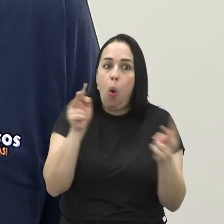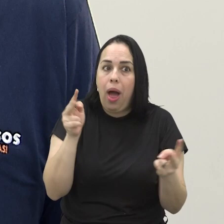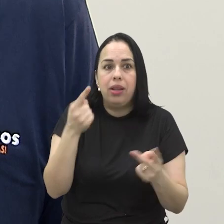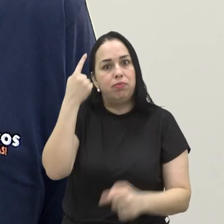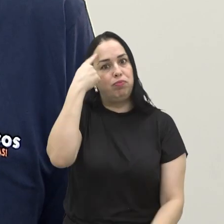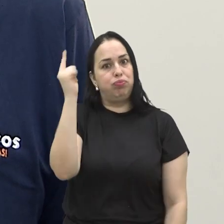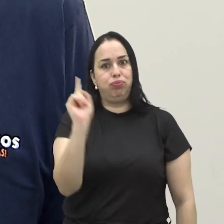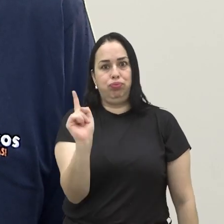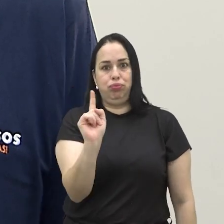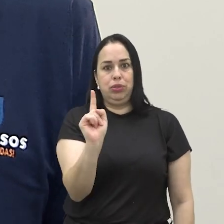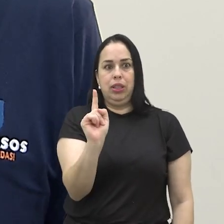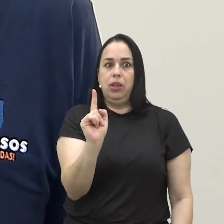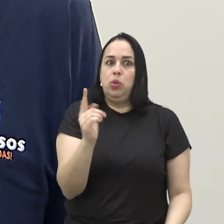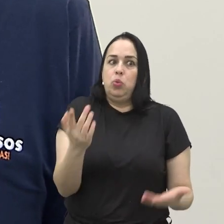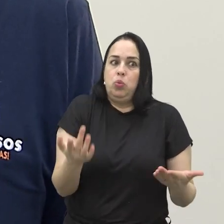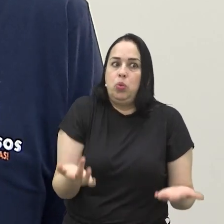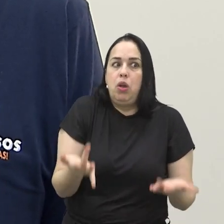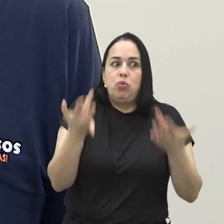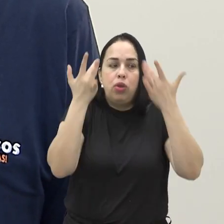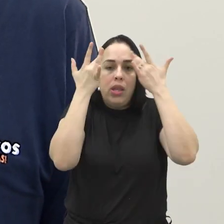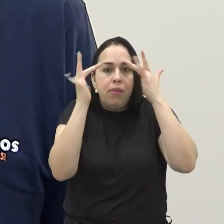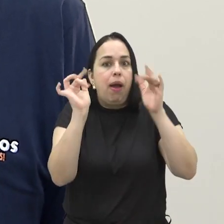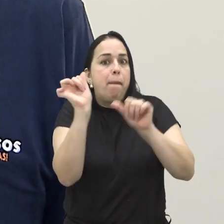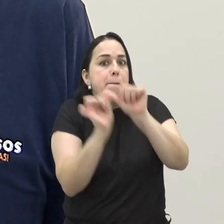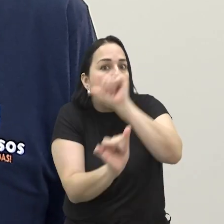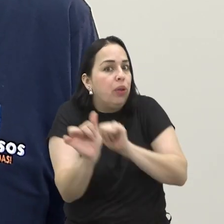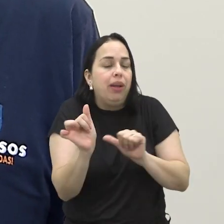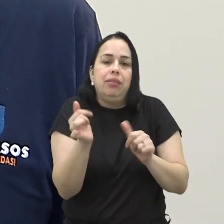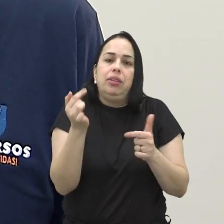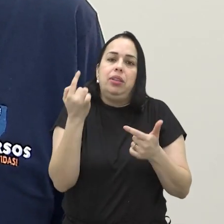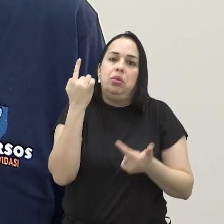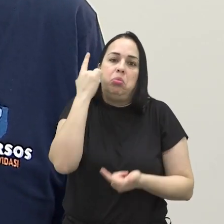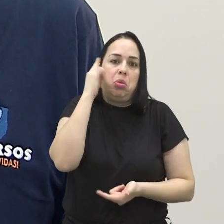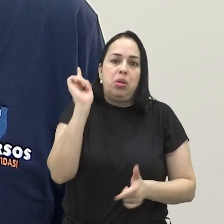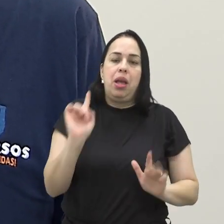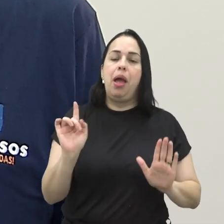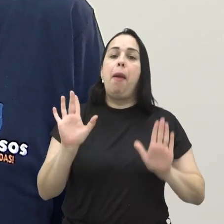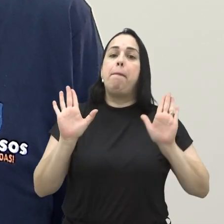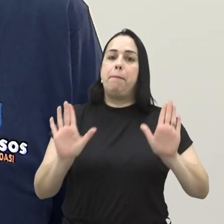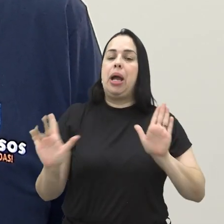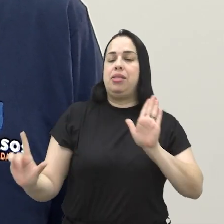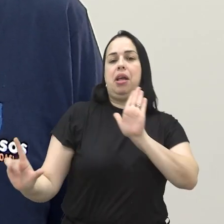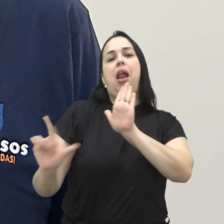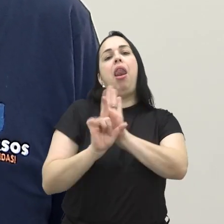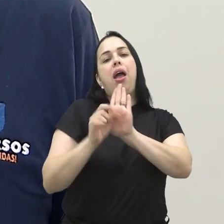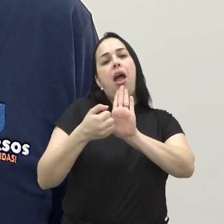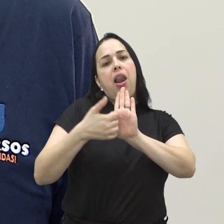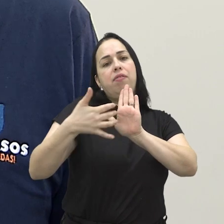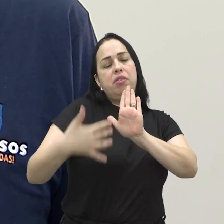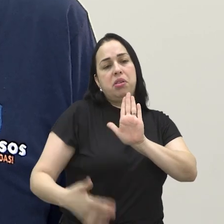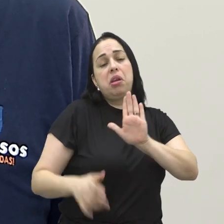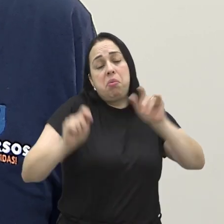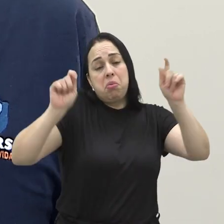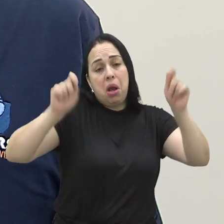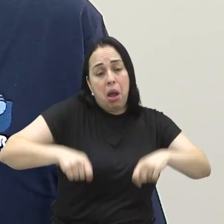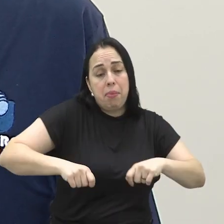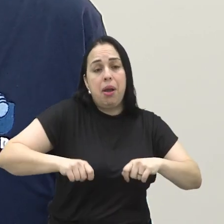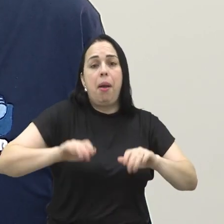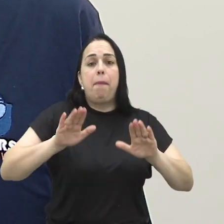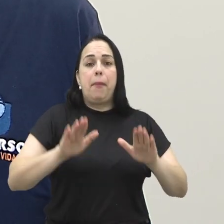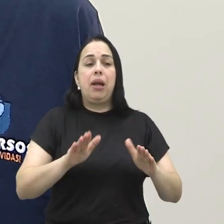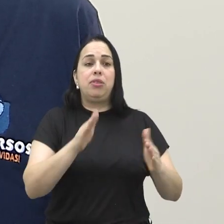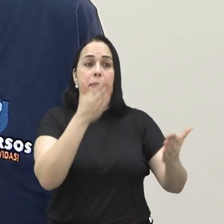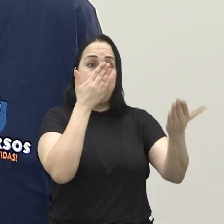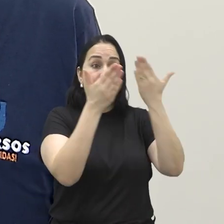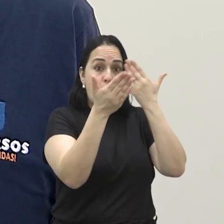né? Nem sei se vai existir isso, mas pode existir porque essa nova lei ela abre essa possibilidade. Um